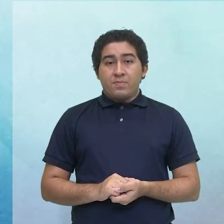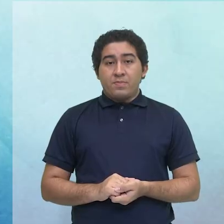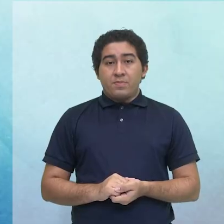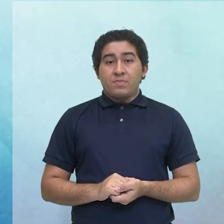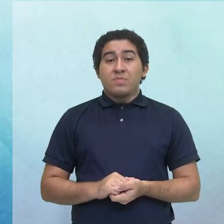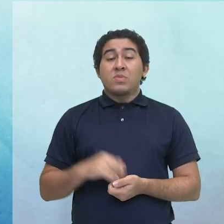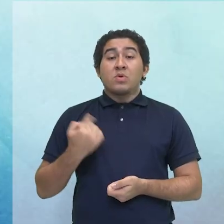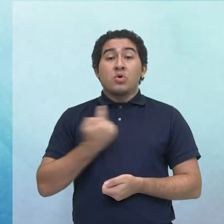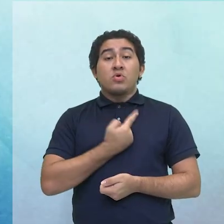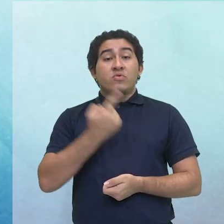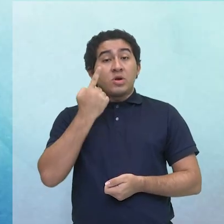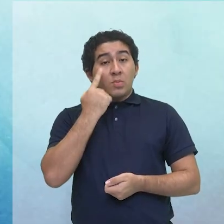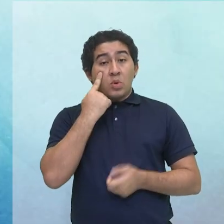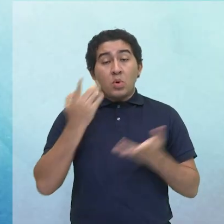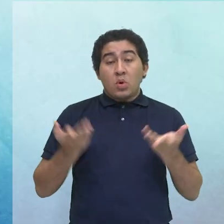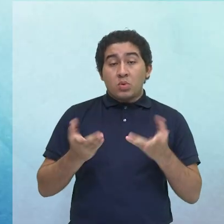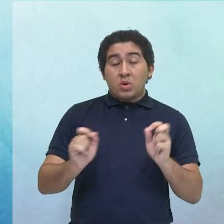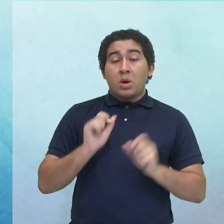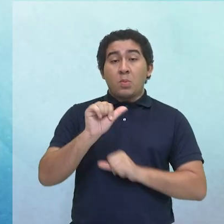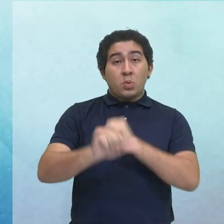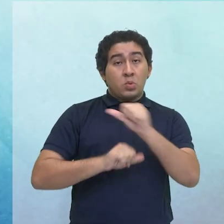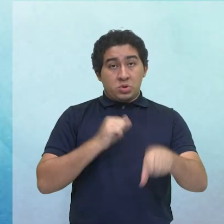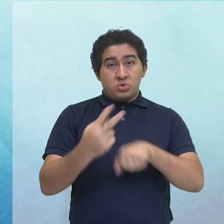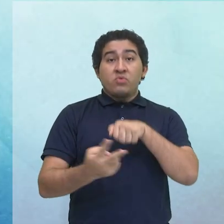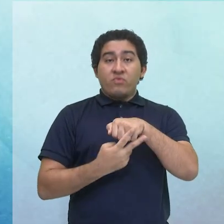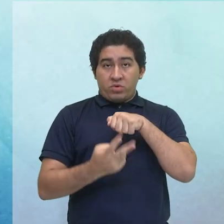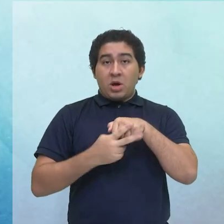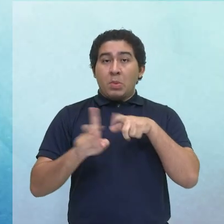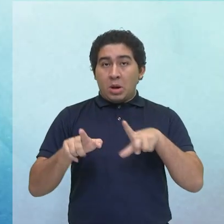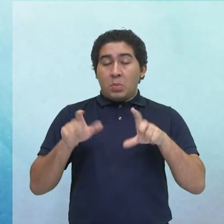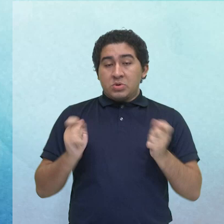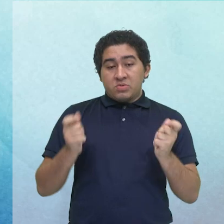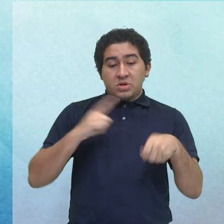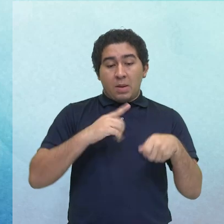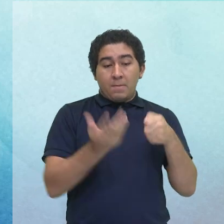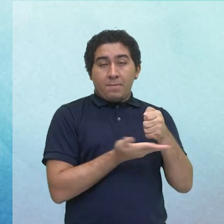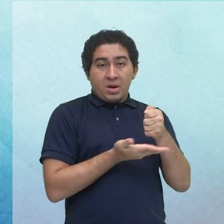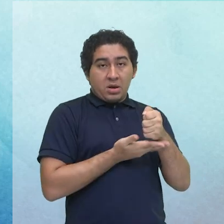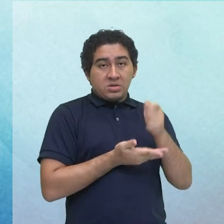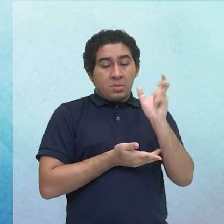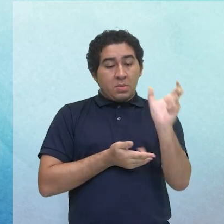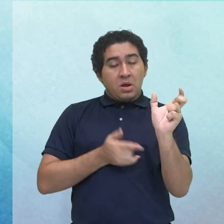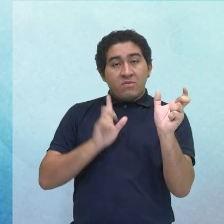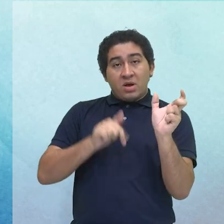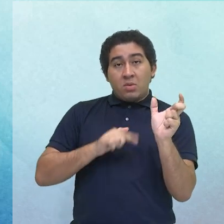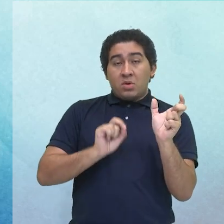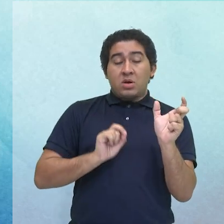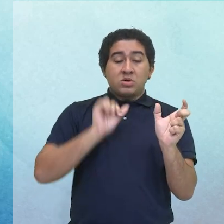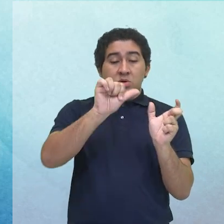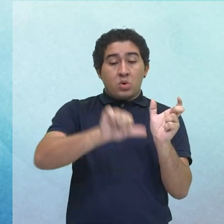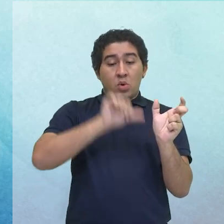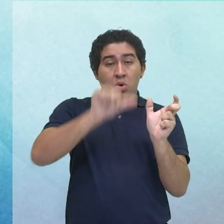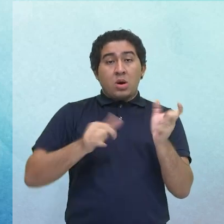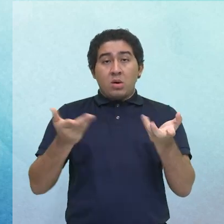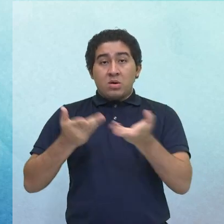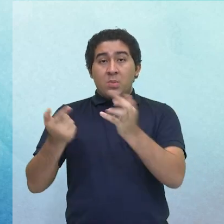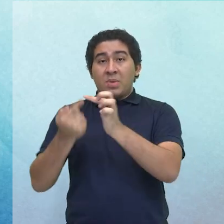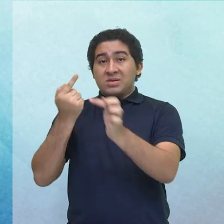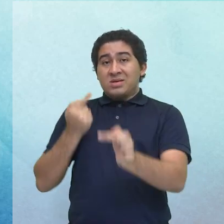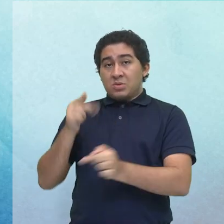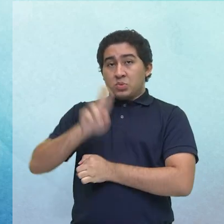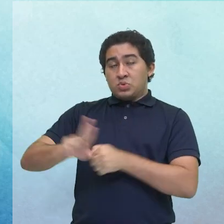Veremos então agora a mudança dos verbos na forma original, ou seja, do infinitivo, para a forma do